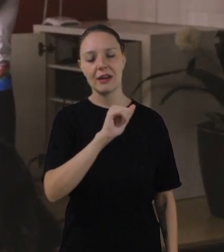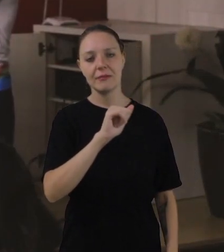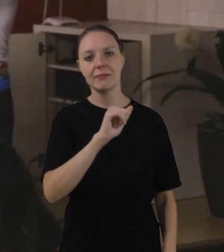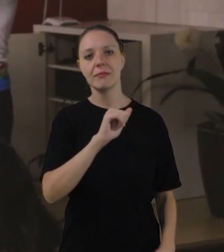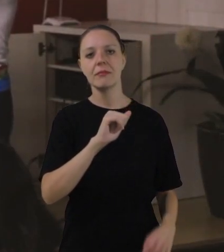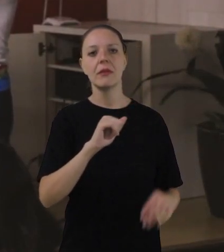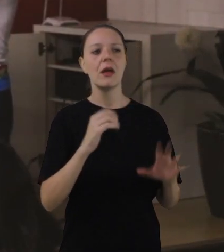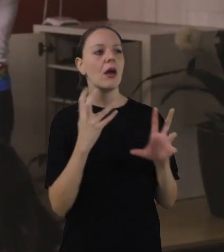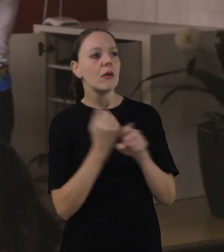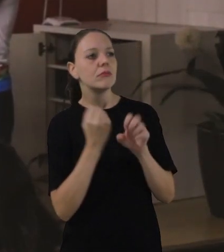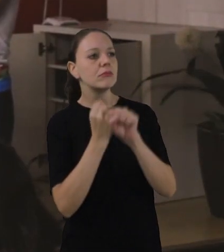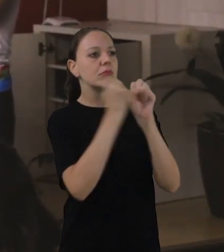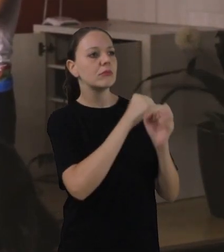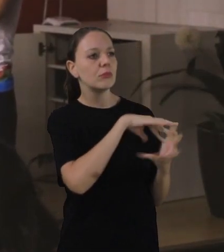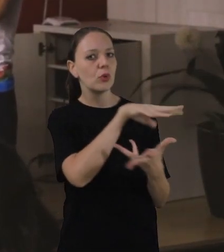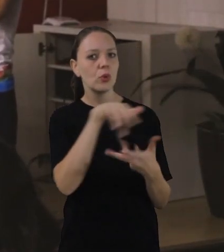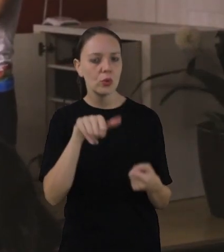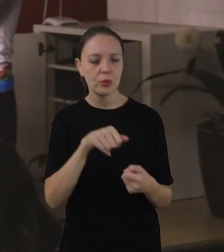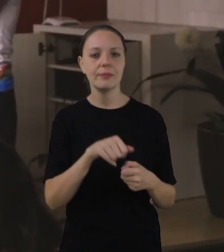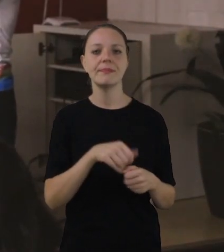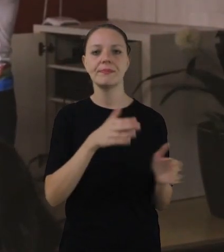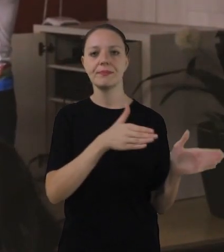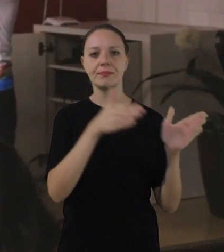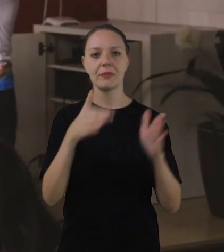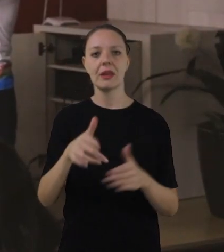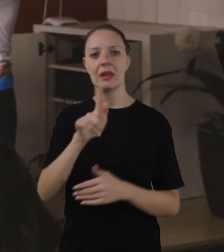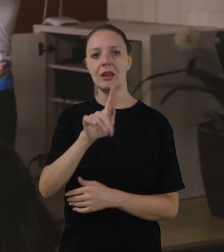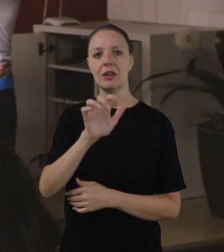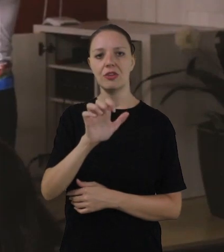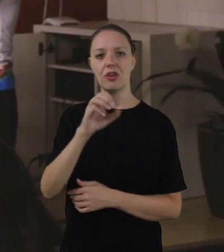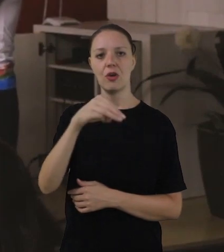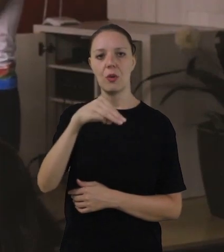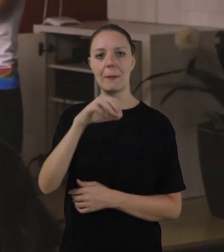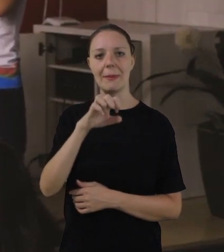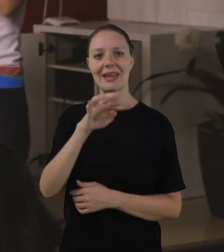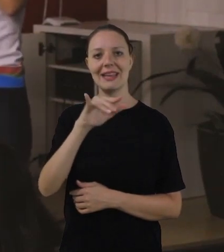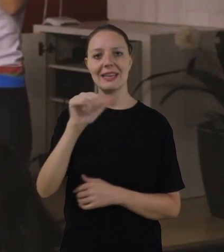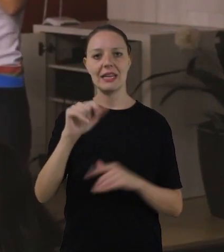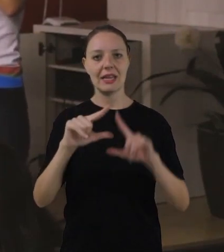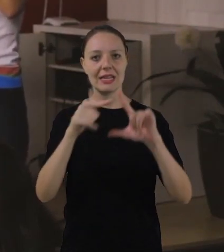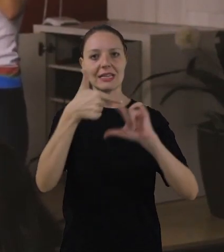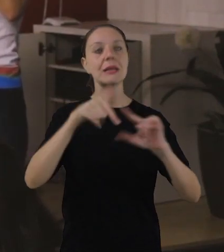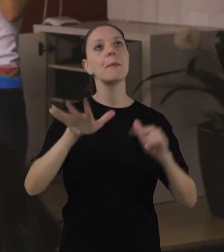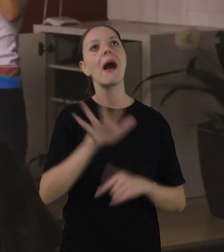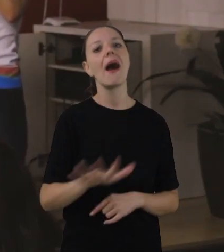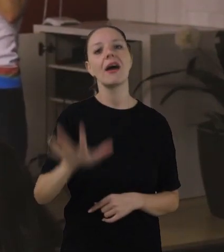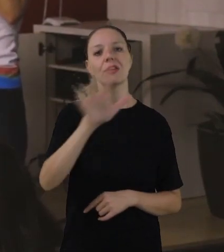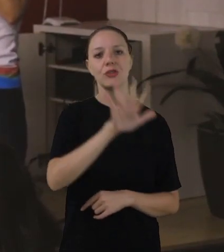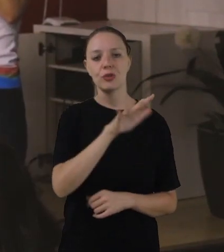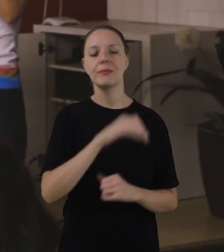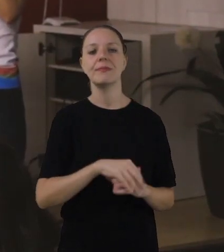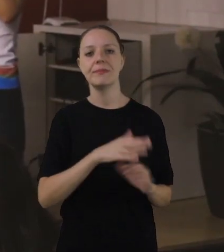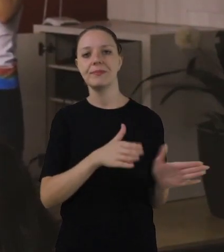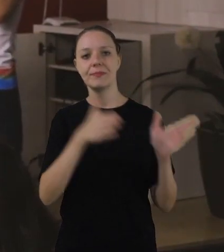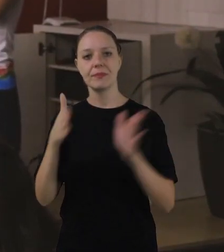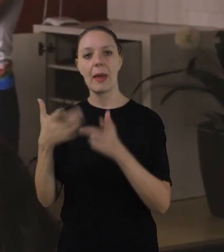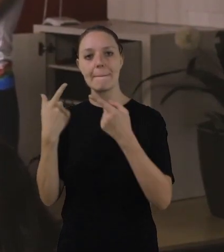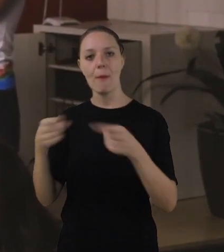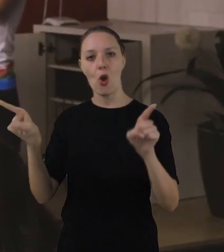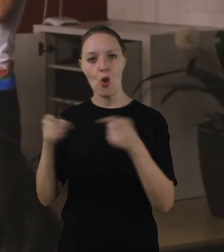matemática, portanto, né? Quantificar o mundo que conhecemos, a geometria, para colocar as quantidades no